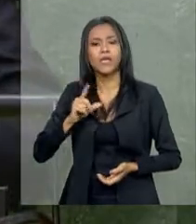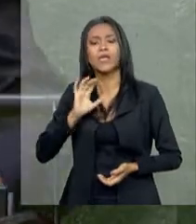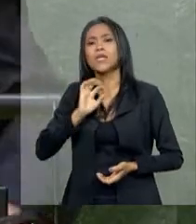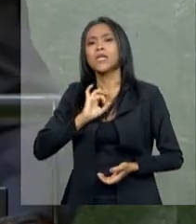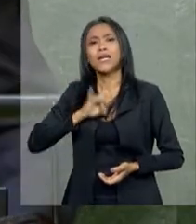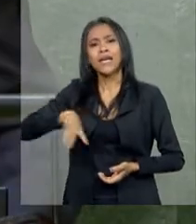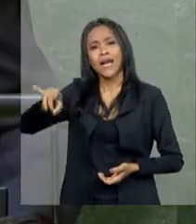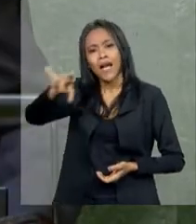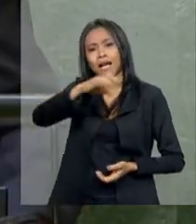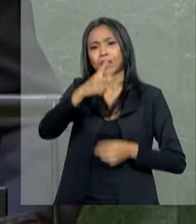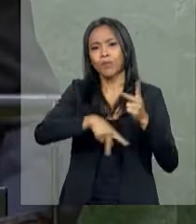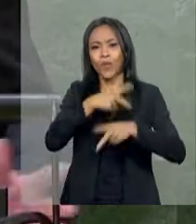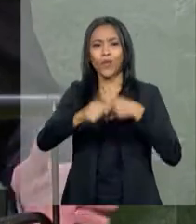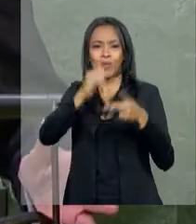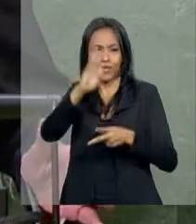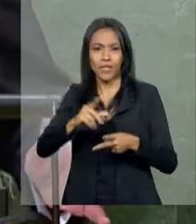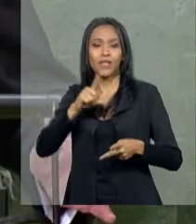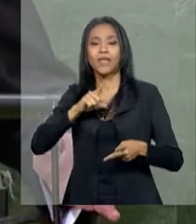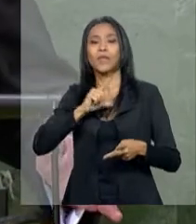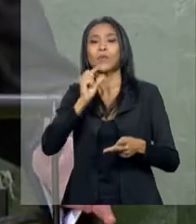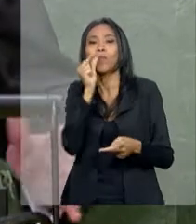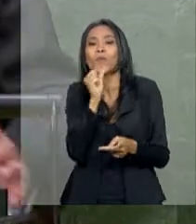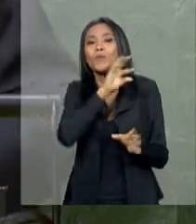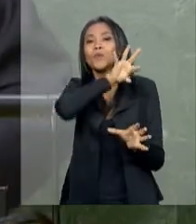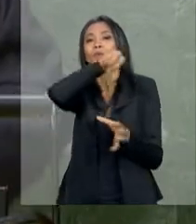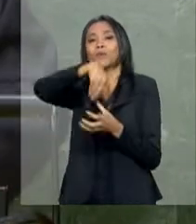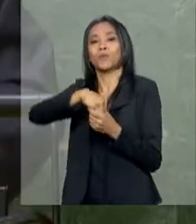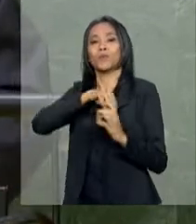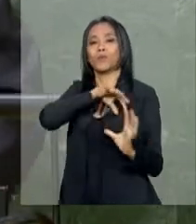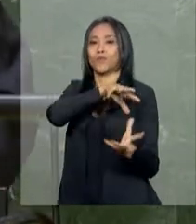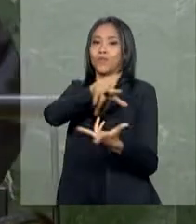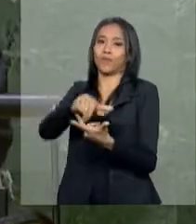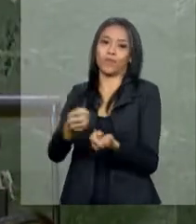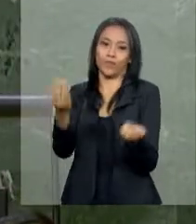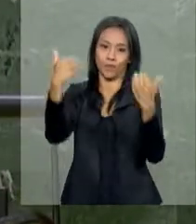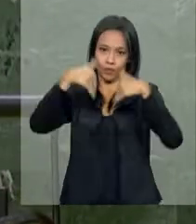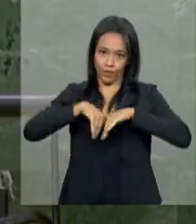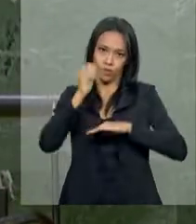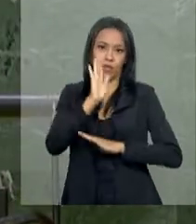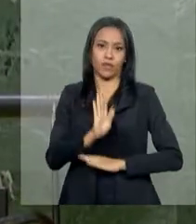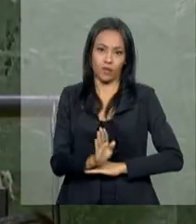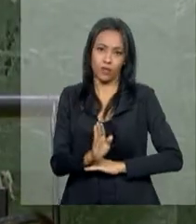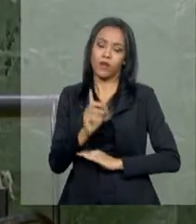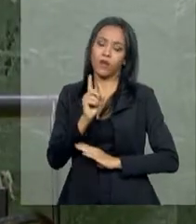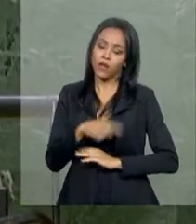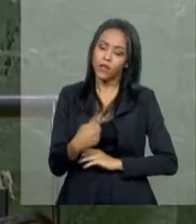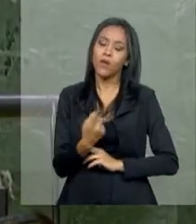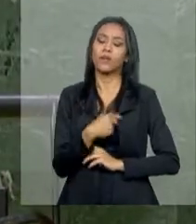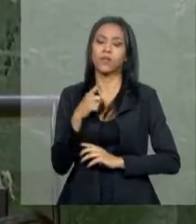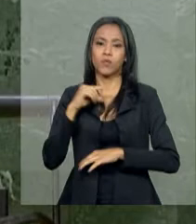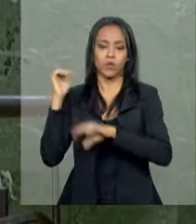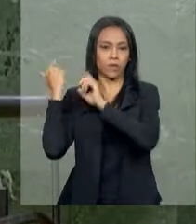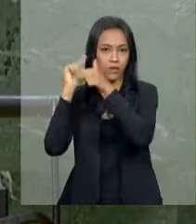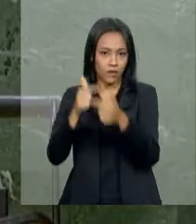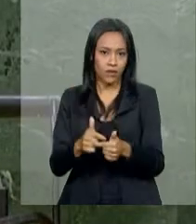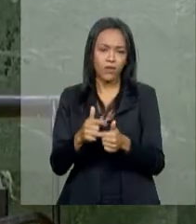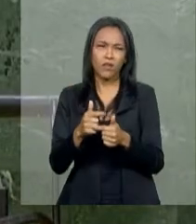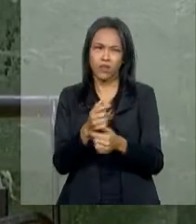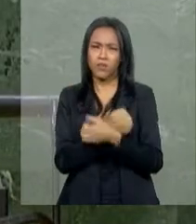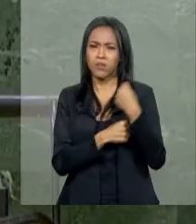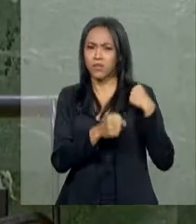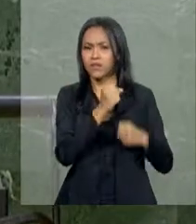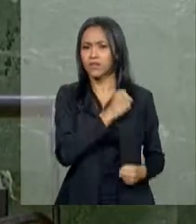em cada brasileiro. Fiéis, aliás, a essa tradição, instituímos no ano